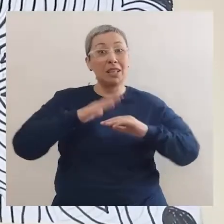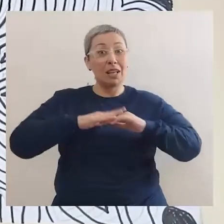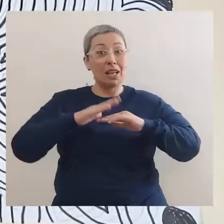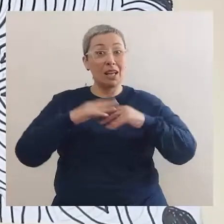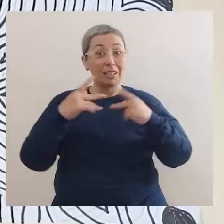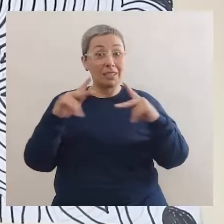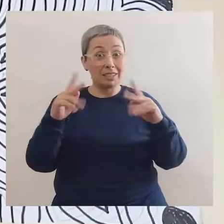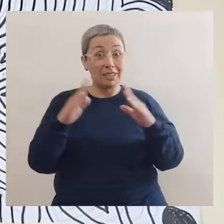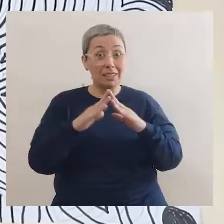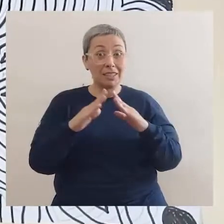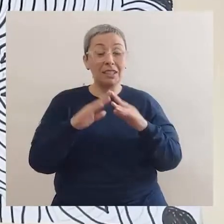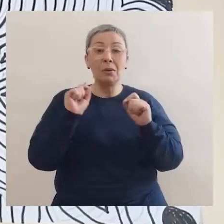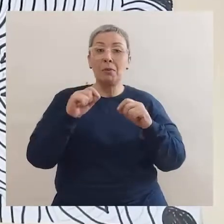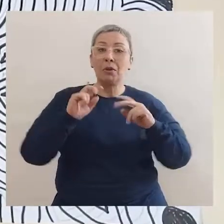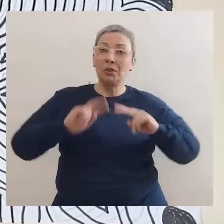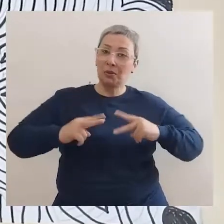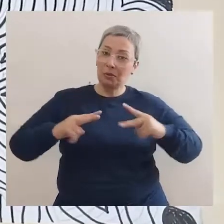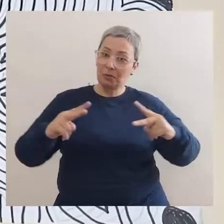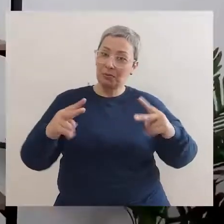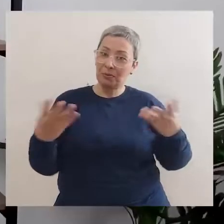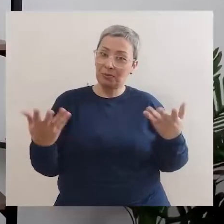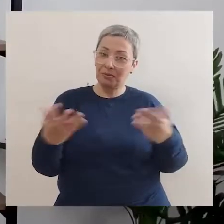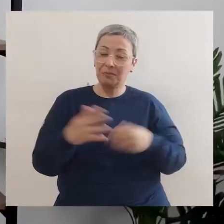tema indígena.